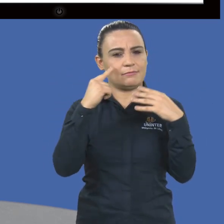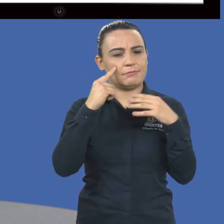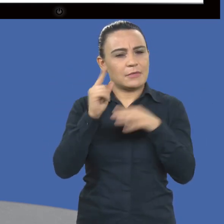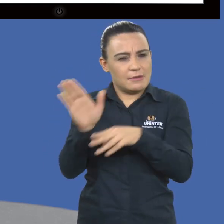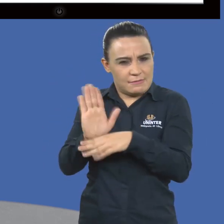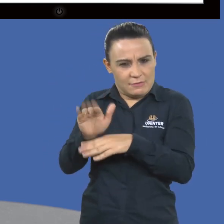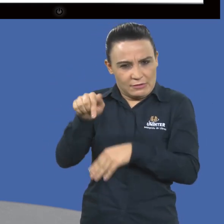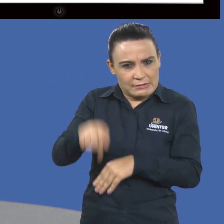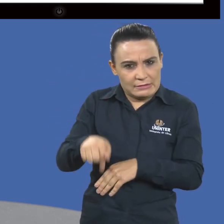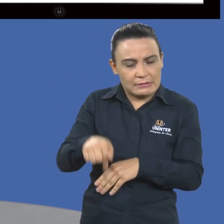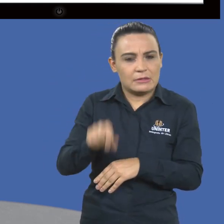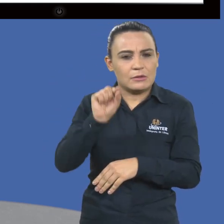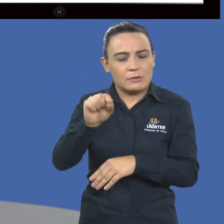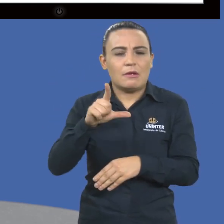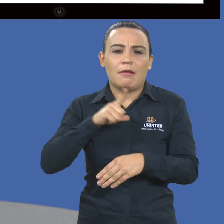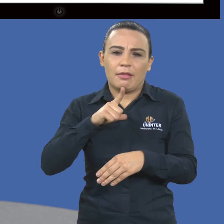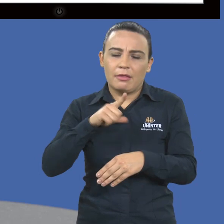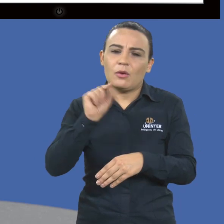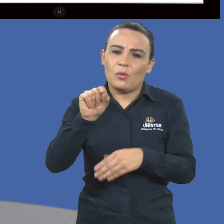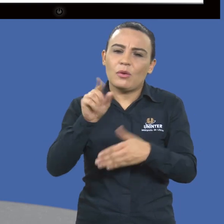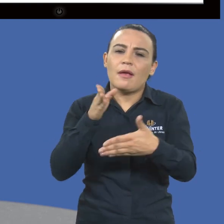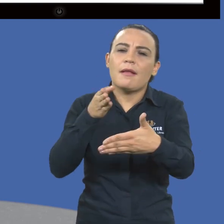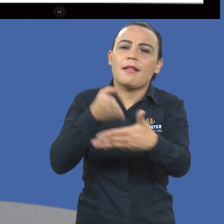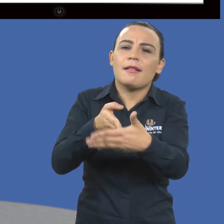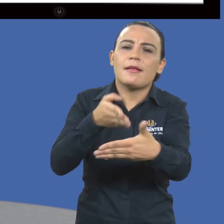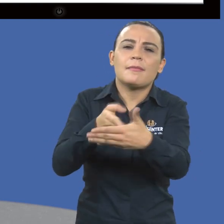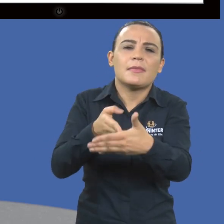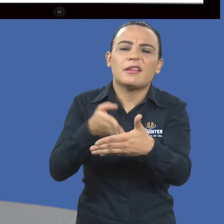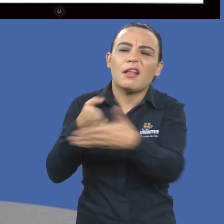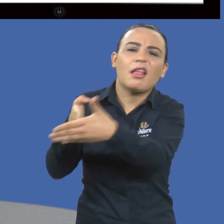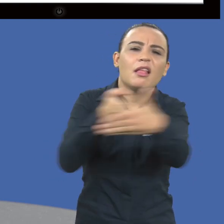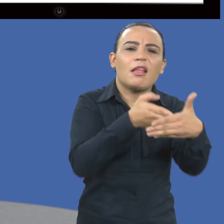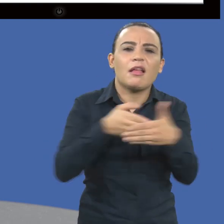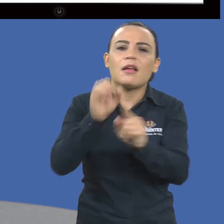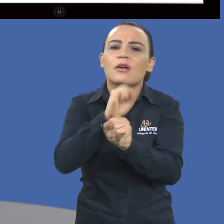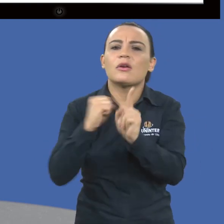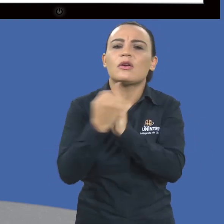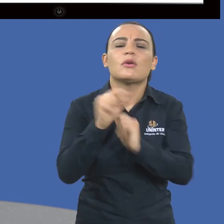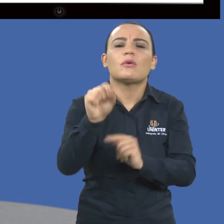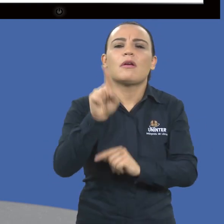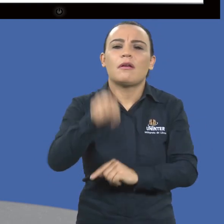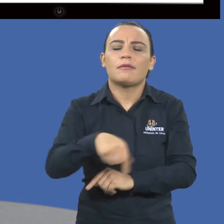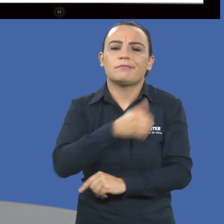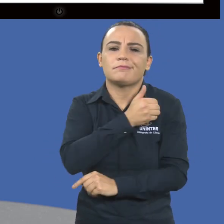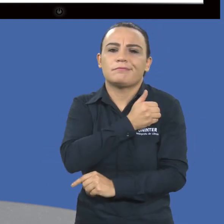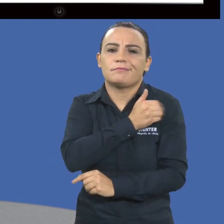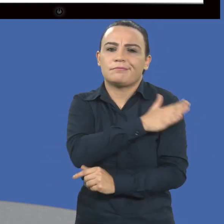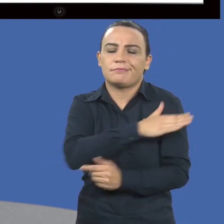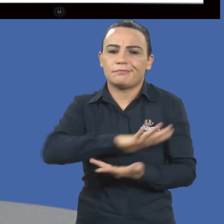dizer que ainda a maior limitação é o preconceito.